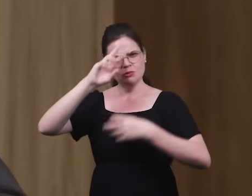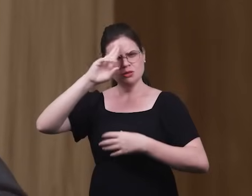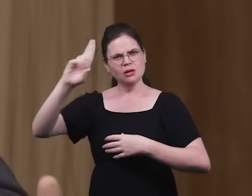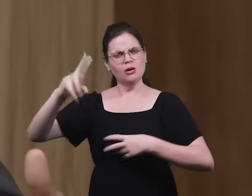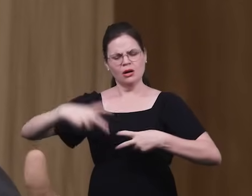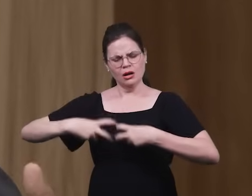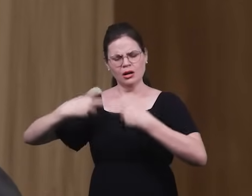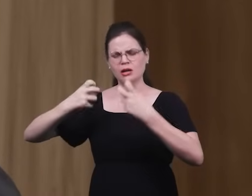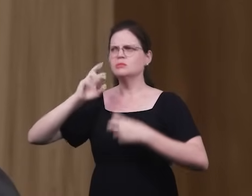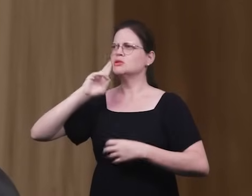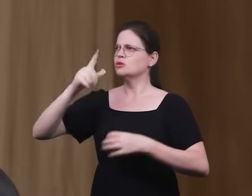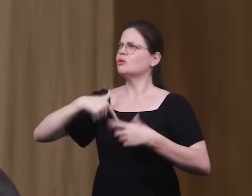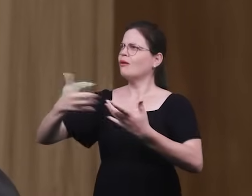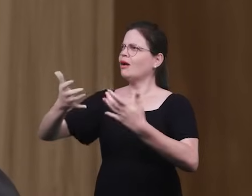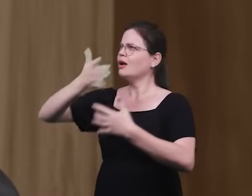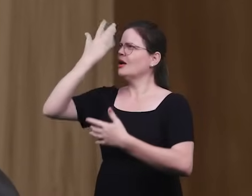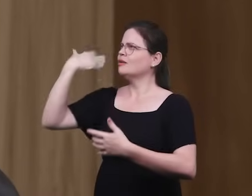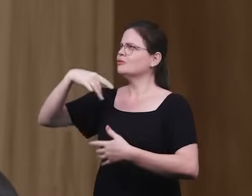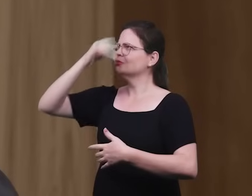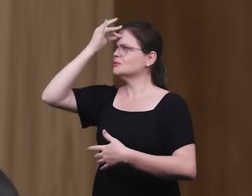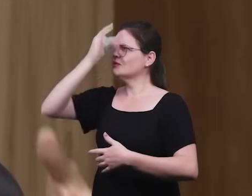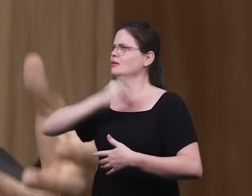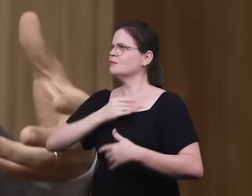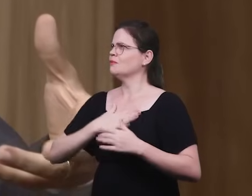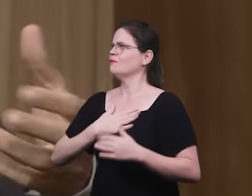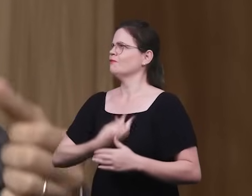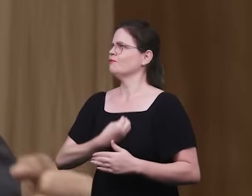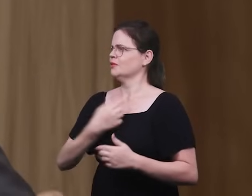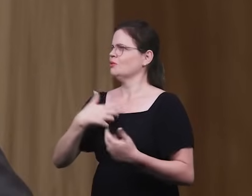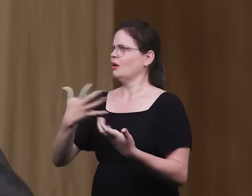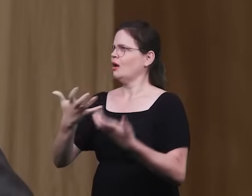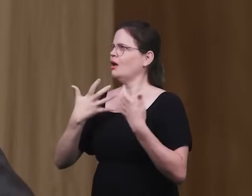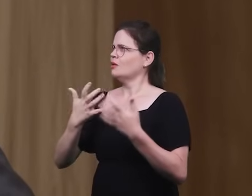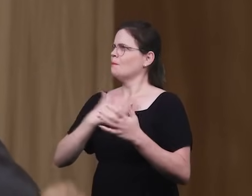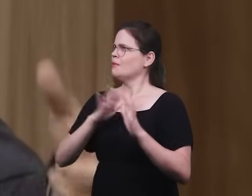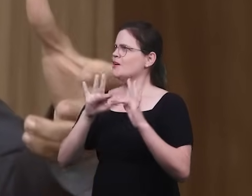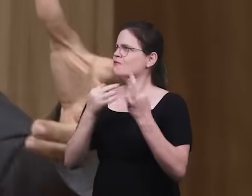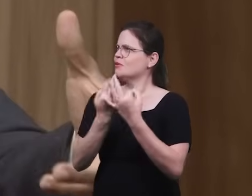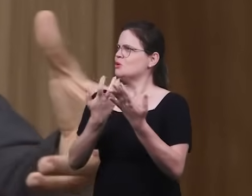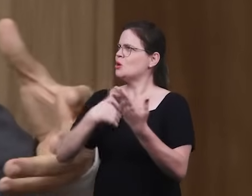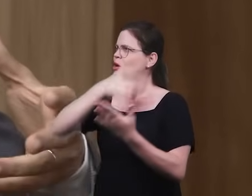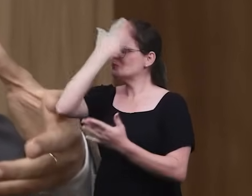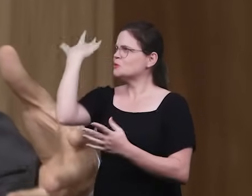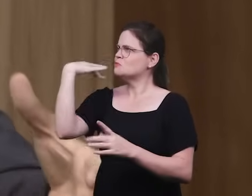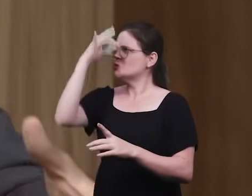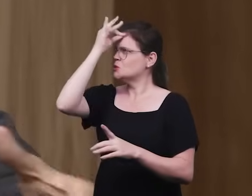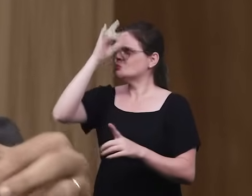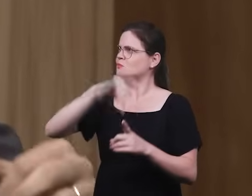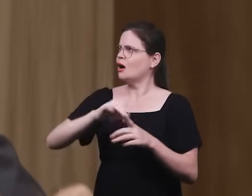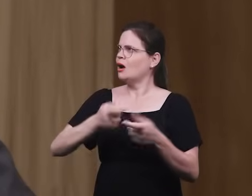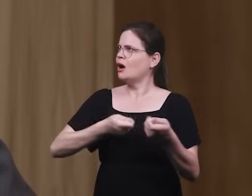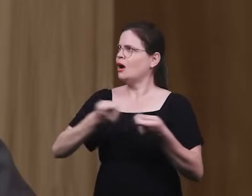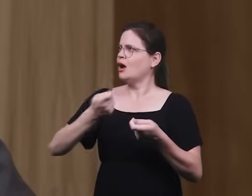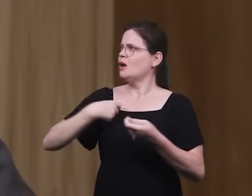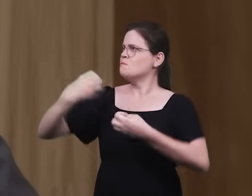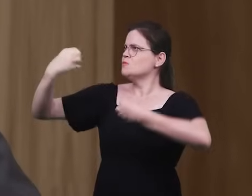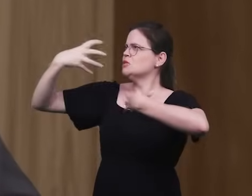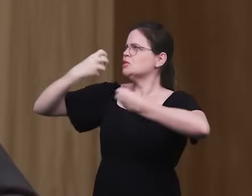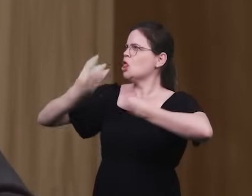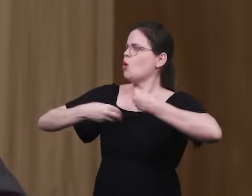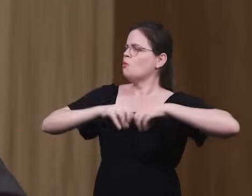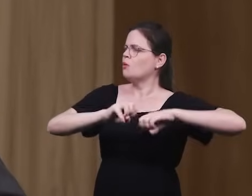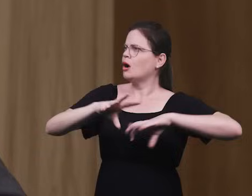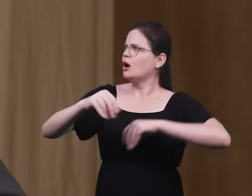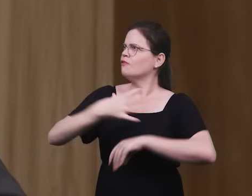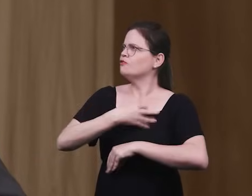senhor eu quero o Espírito Santo na minha vida eu quero o Espírito Santo na minha família eu quero o Espírito Santo na educação dos meus filhos eu